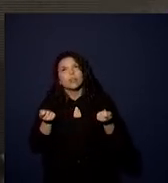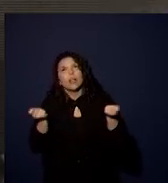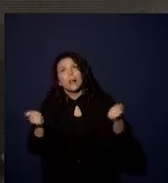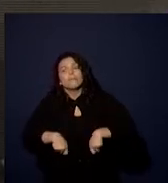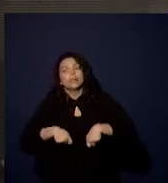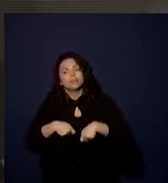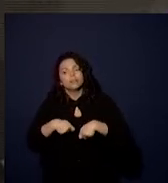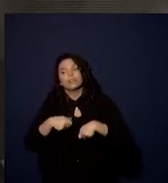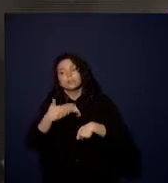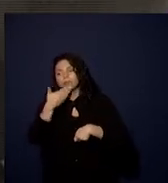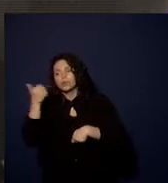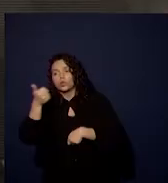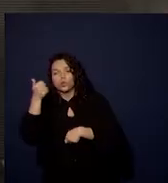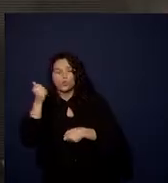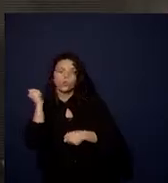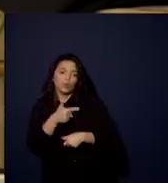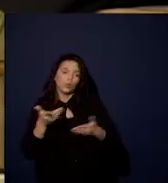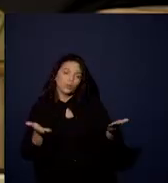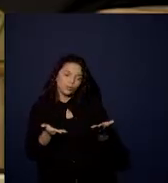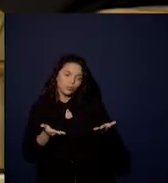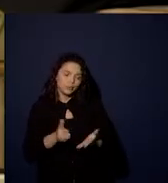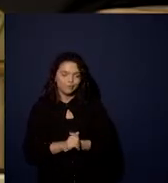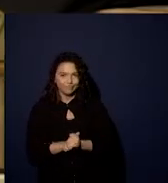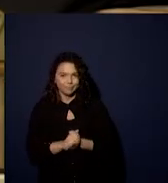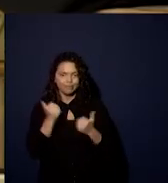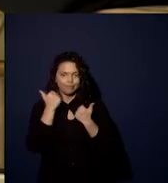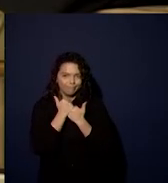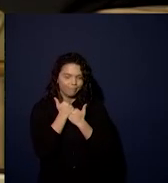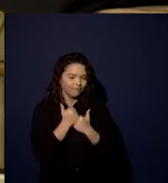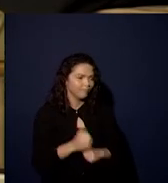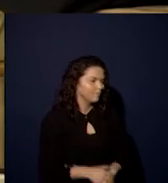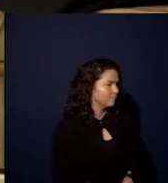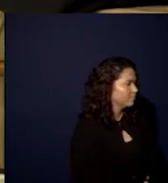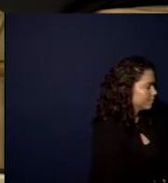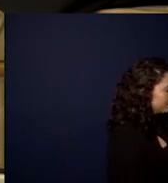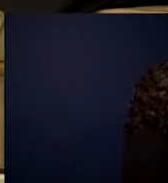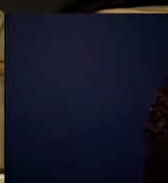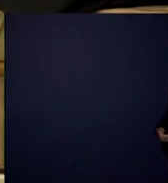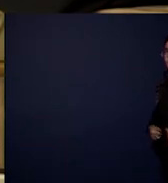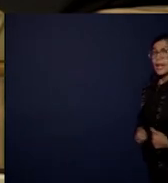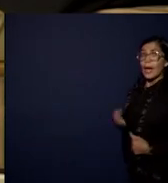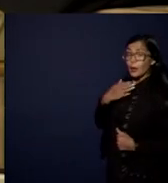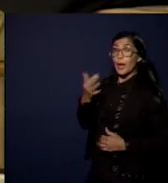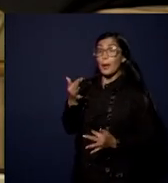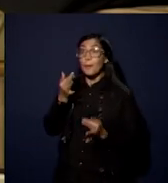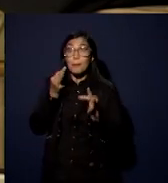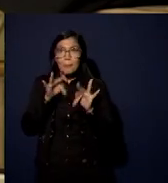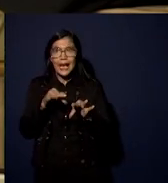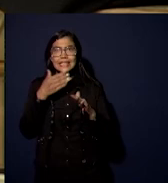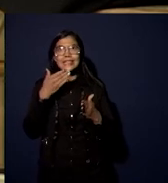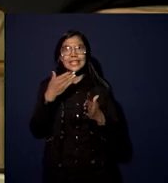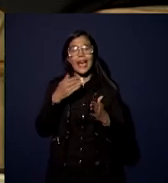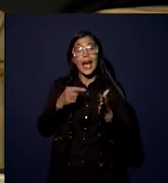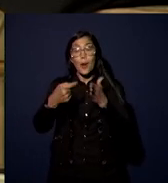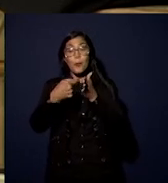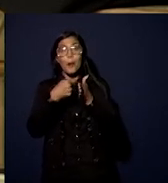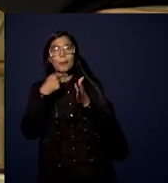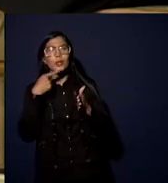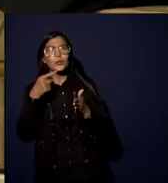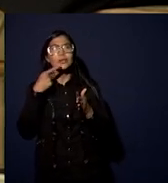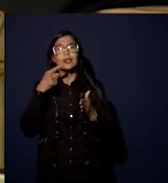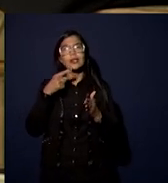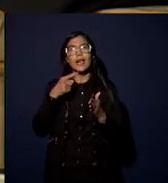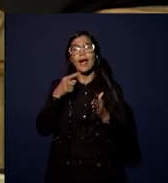maior do que é hoje é produzido Obrigado Maurício para encerrar uma pergunta para você uma vez que a índio das grandes